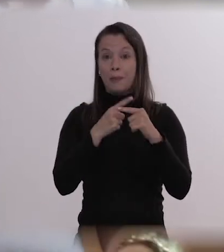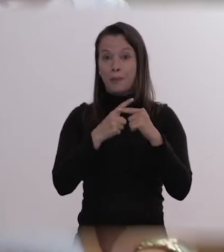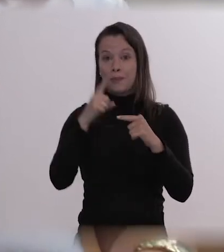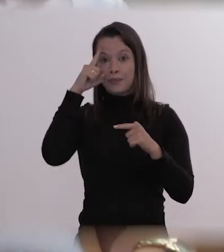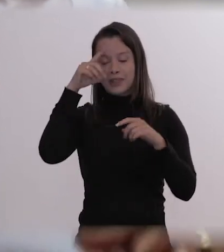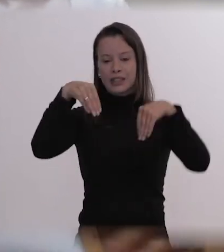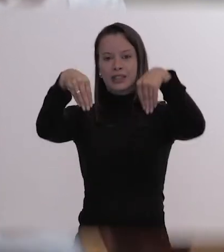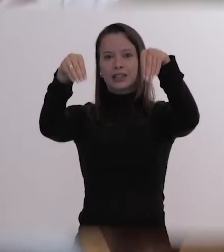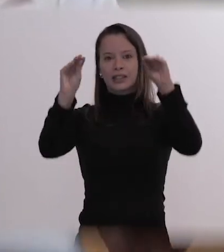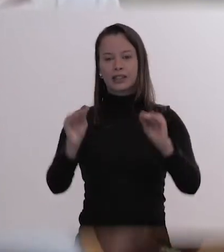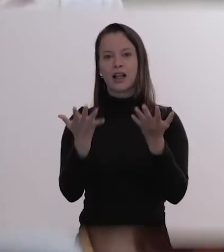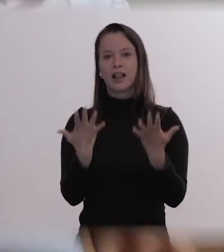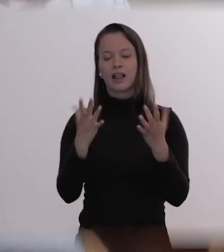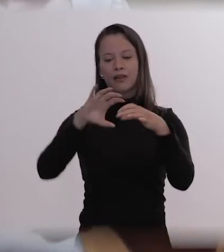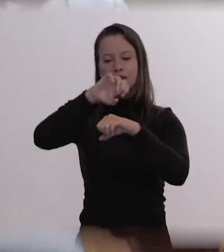fazer